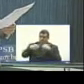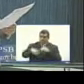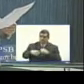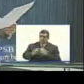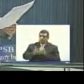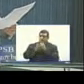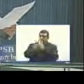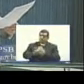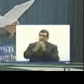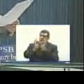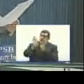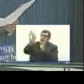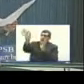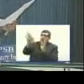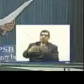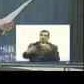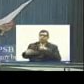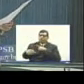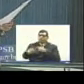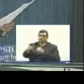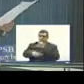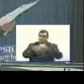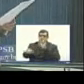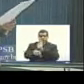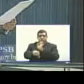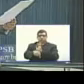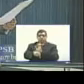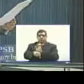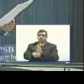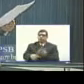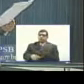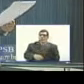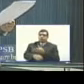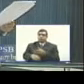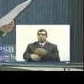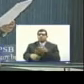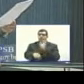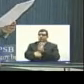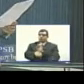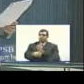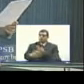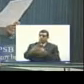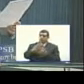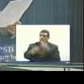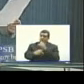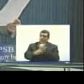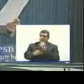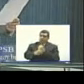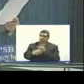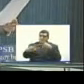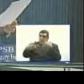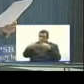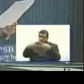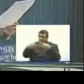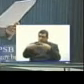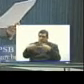uma atuação de longo prazo capaz de reverter o status quo que deixa o gestor Estadual refém da máquina administrativa e